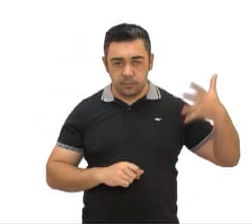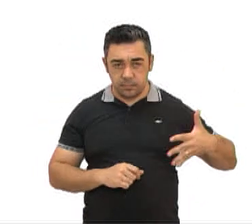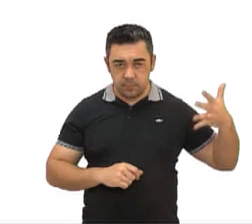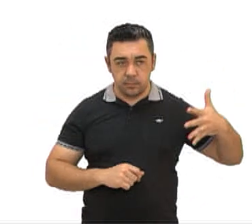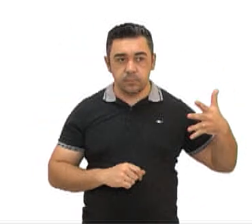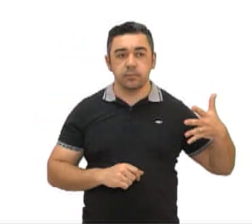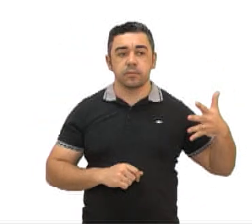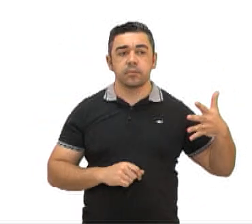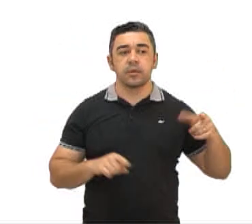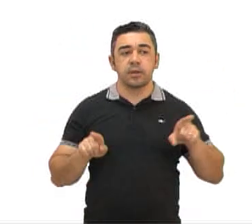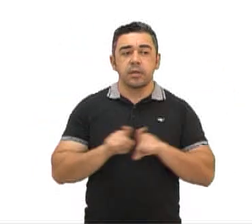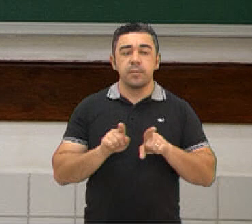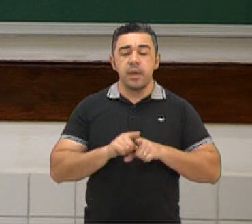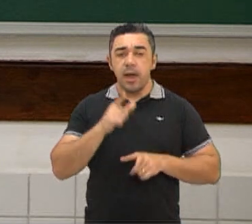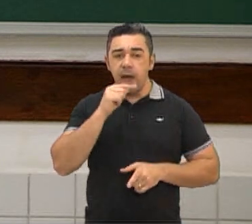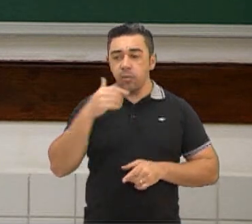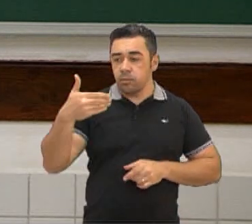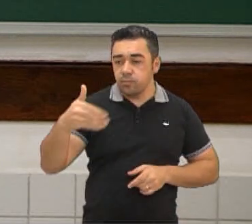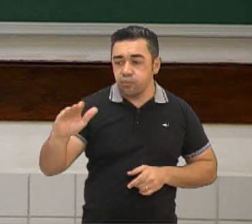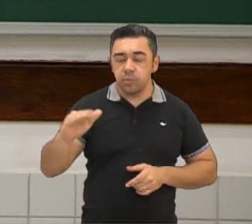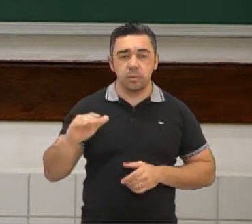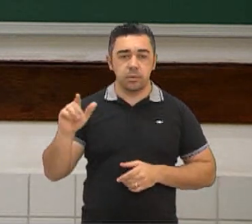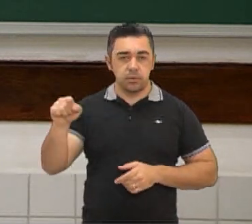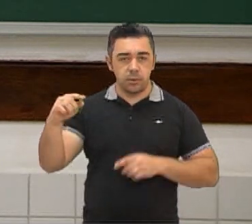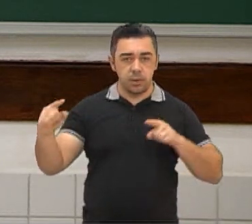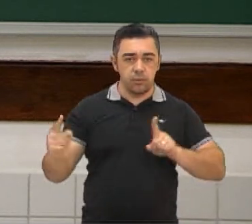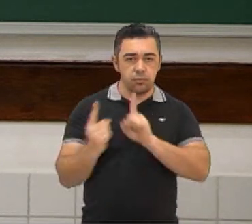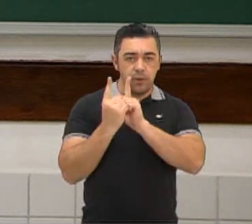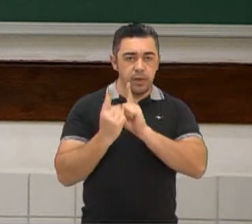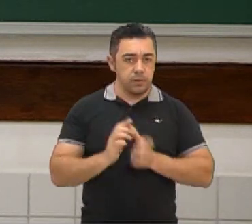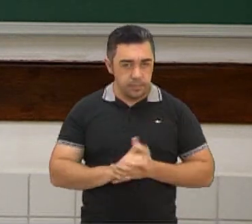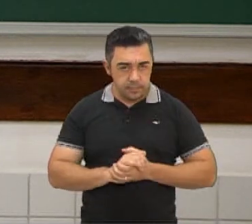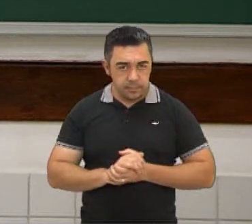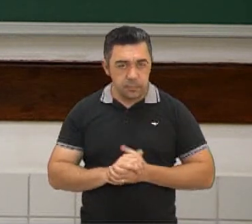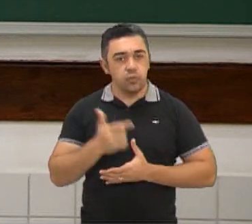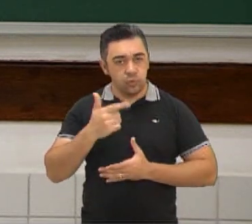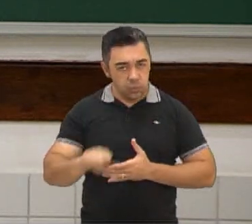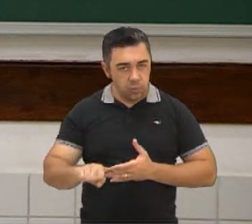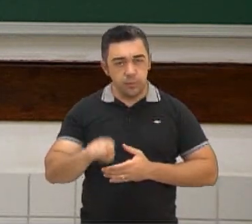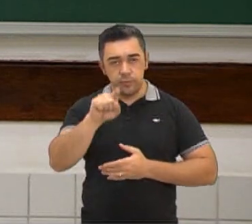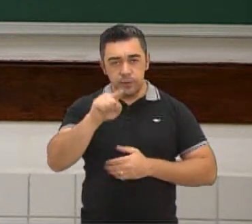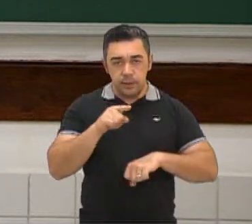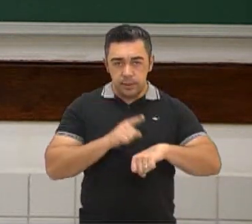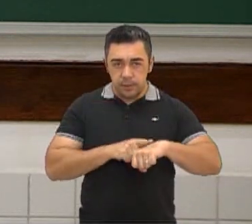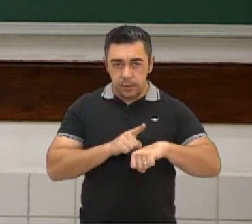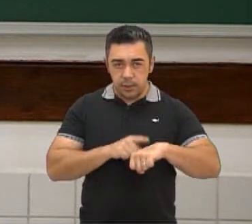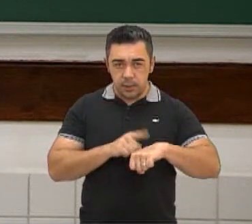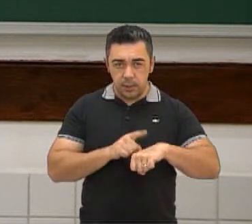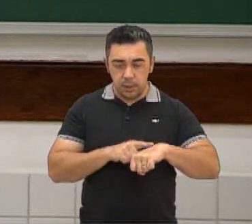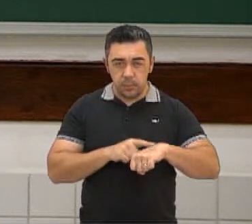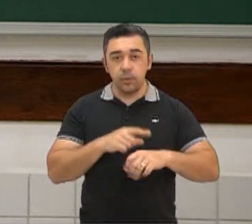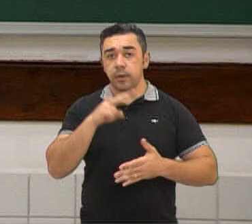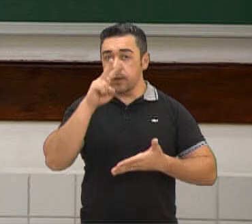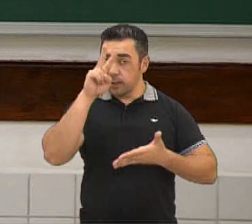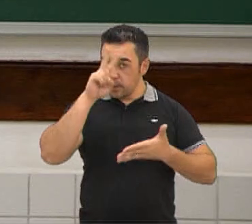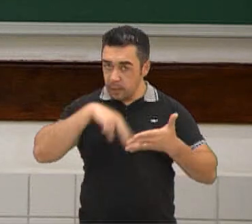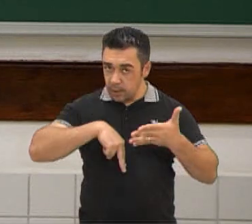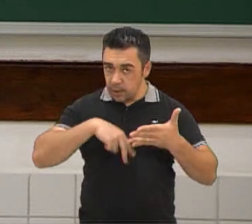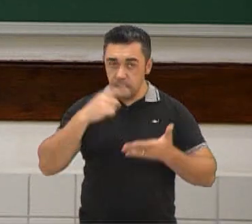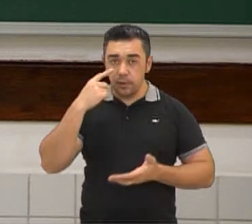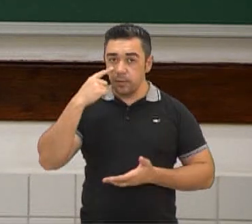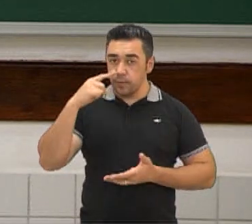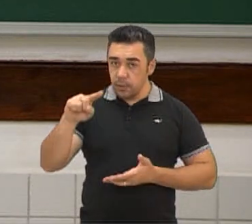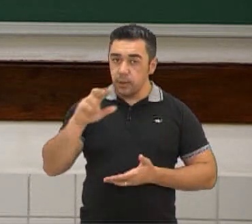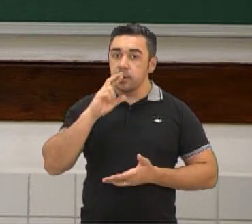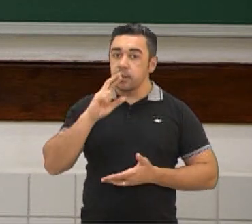E também jogar água no adversário. Então, mais uma vez, vocês terão um tempo, leia um pouquinho,